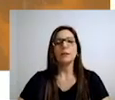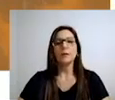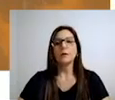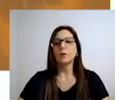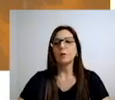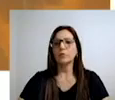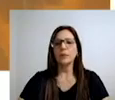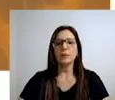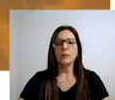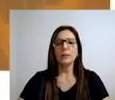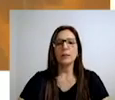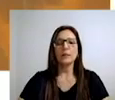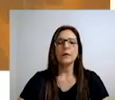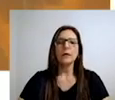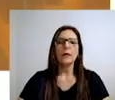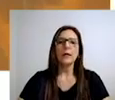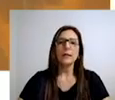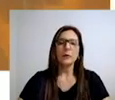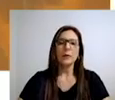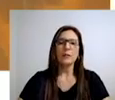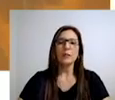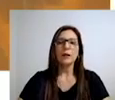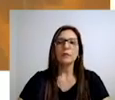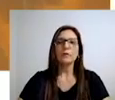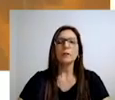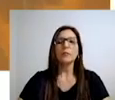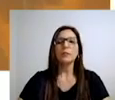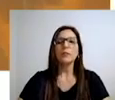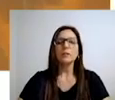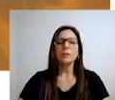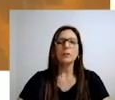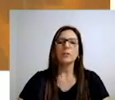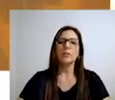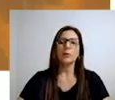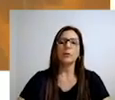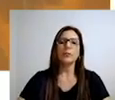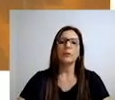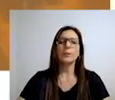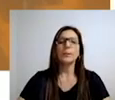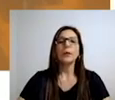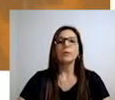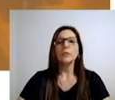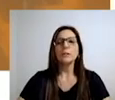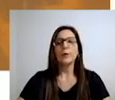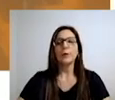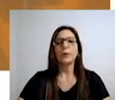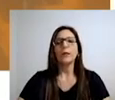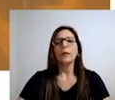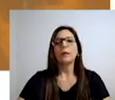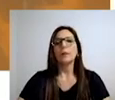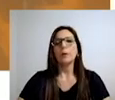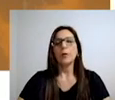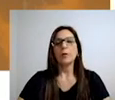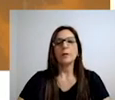caracteriza uma fecundação externa. Aqui na imagem ao lado, você pode ver o ciclo, de reprodução do sapo.